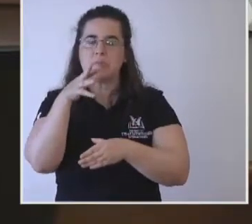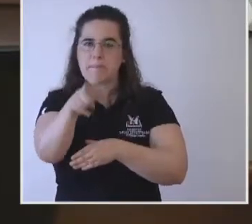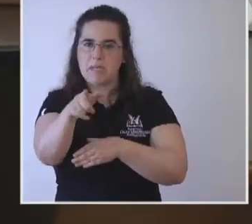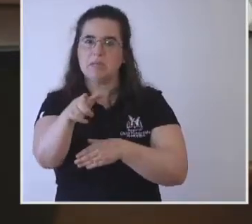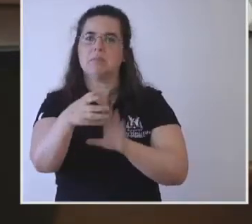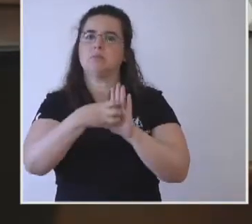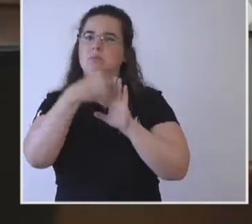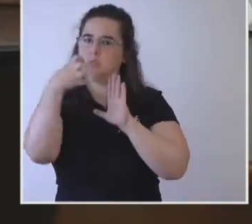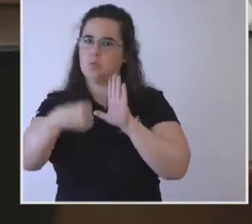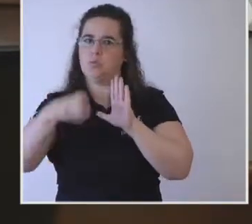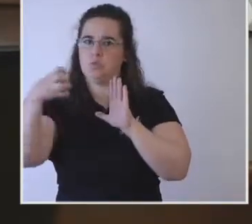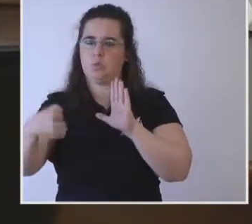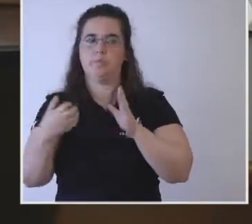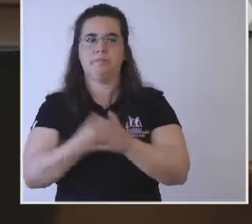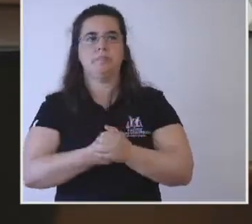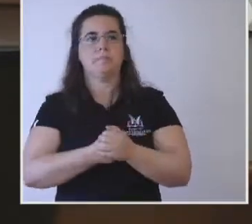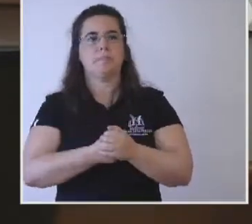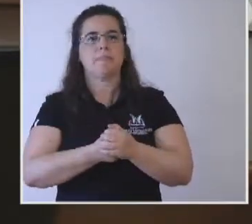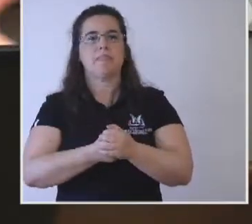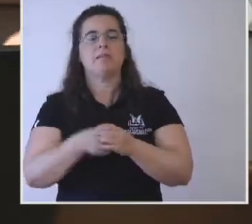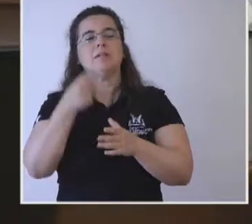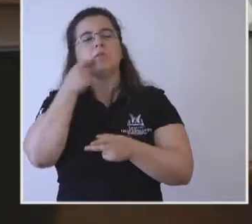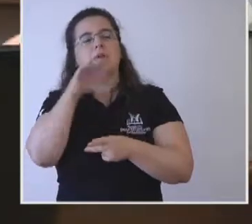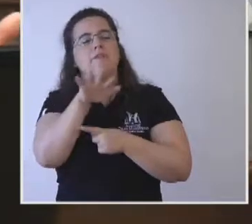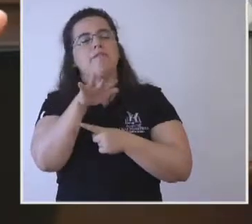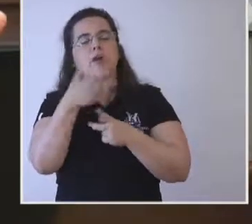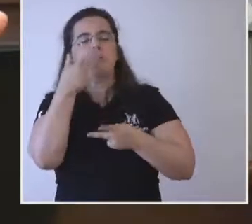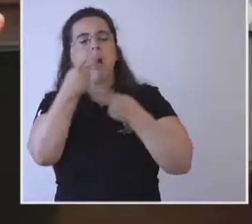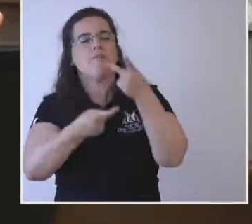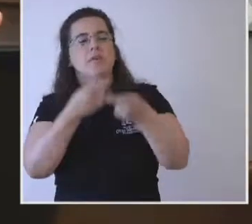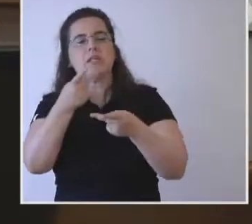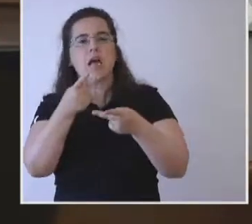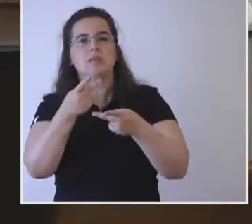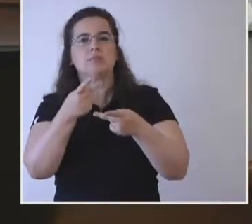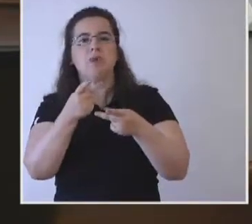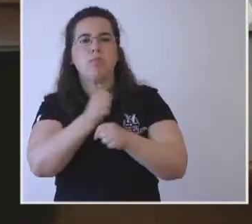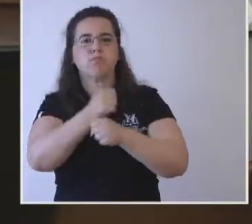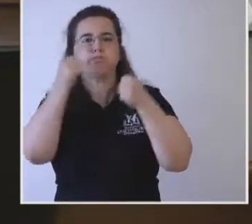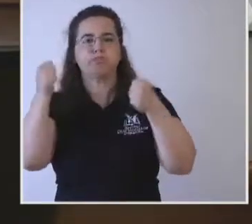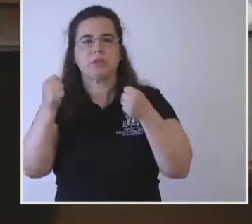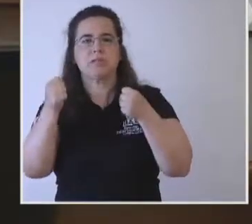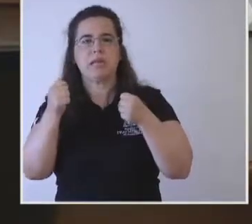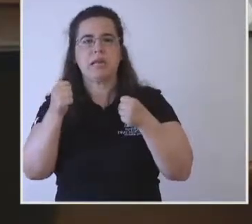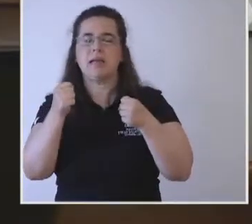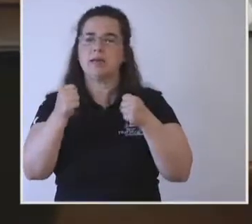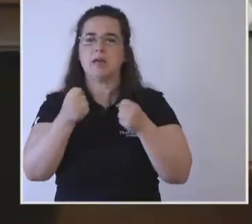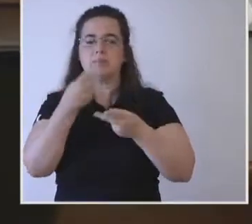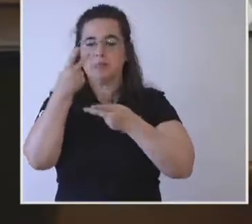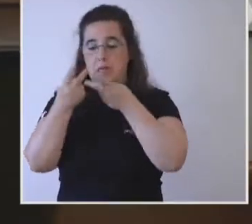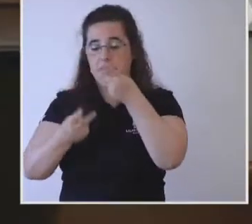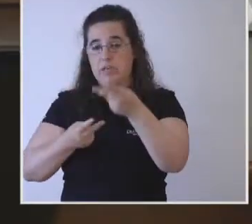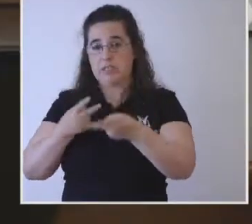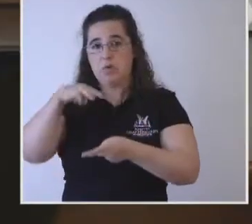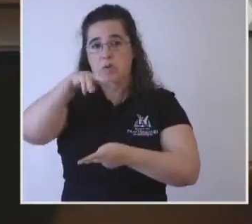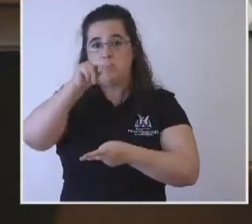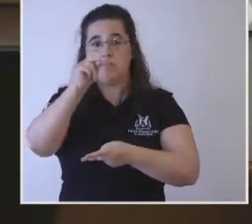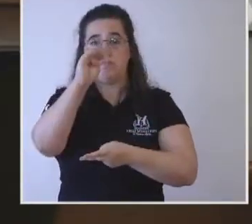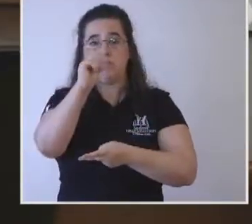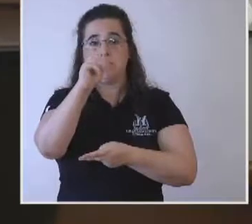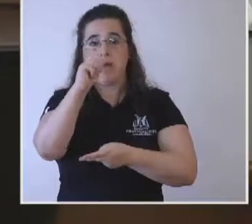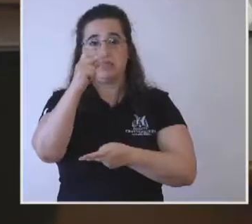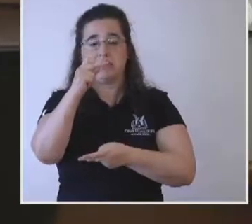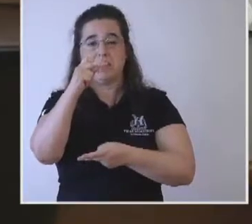nós utilizamos para avaliar a obesidade é o índice de massa corporal. E, supostamente, as pessoas que estão com um